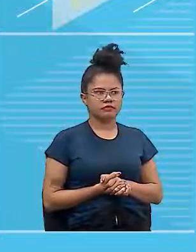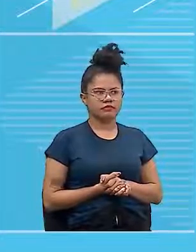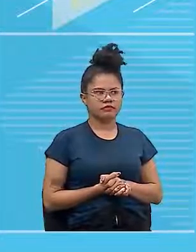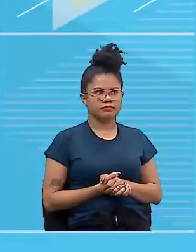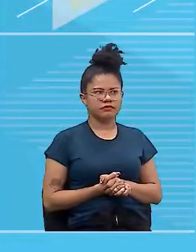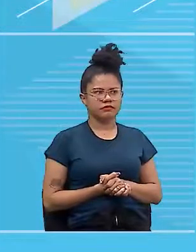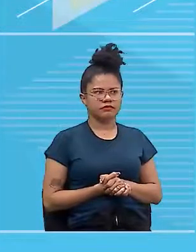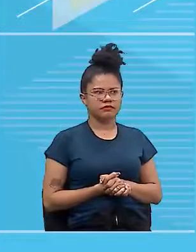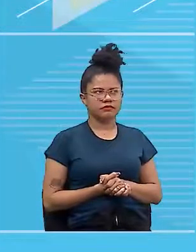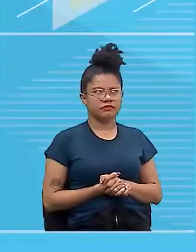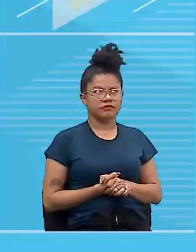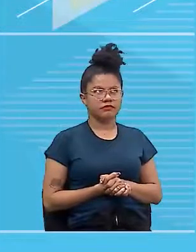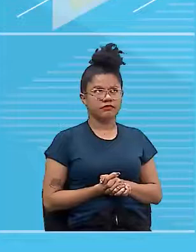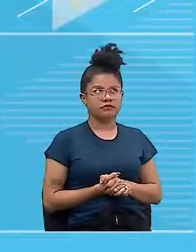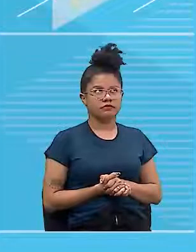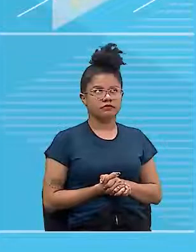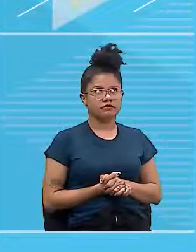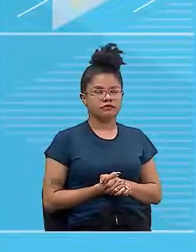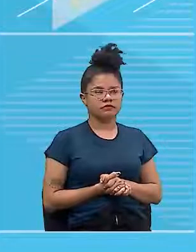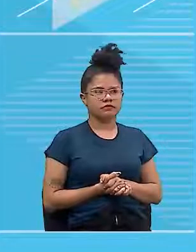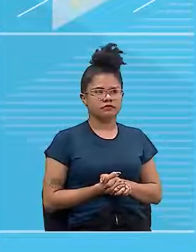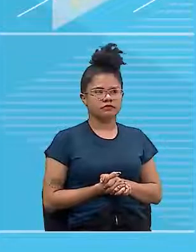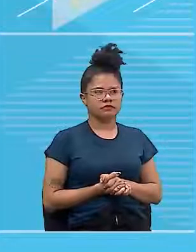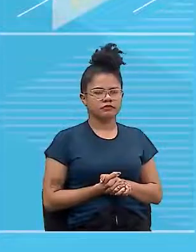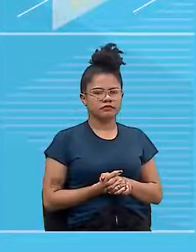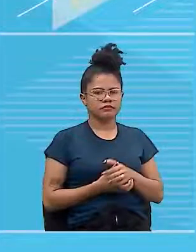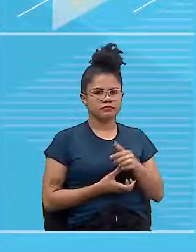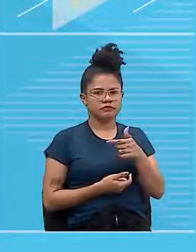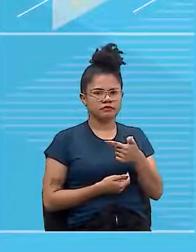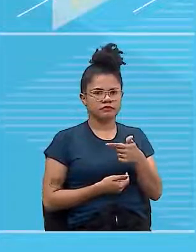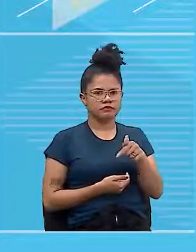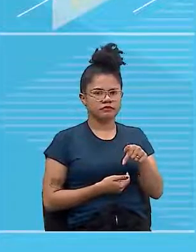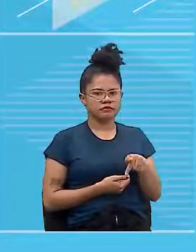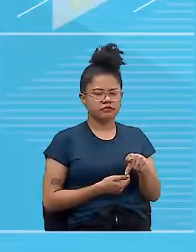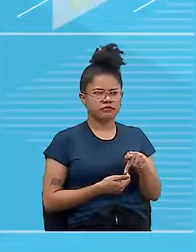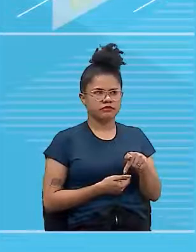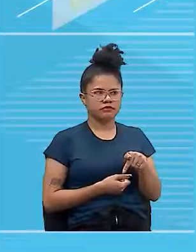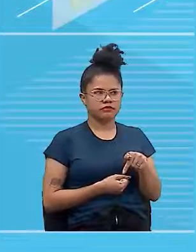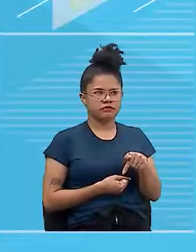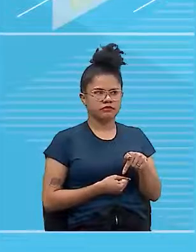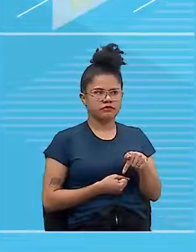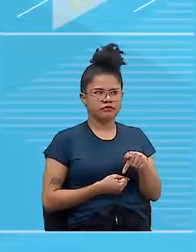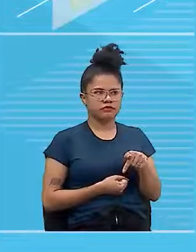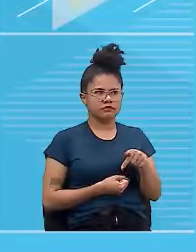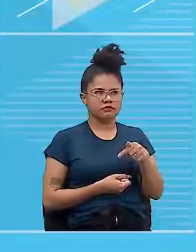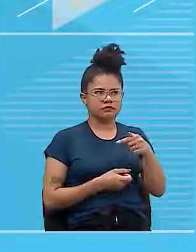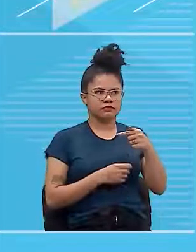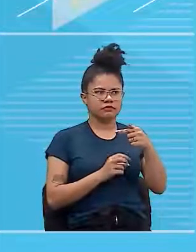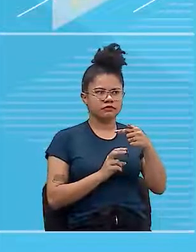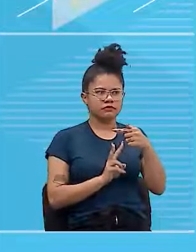bom então eu fiquei com 27 sobre 2